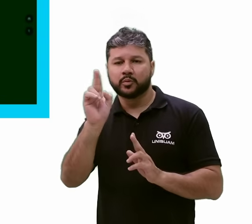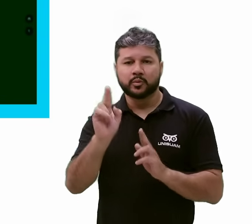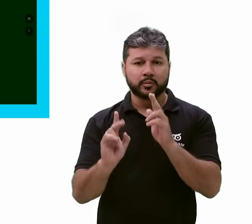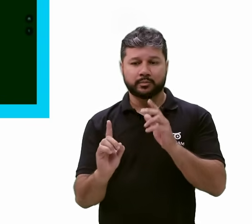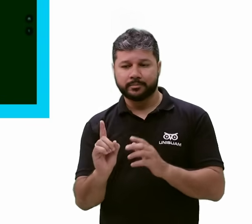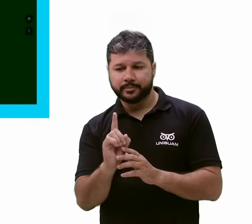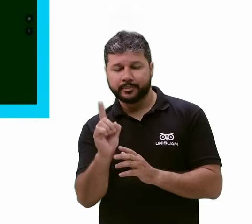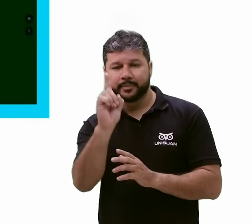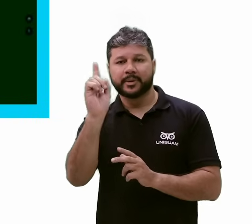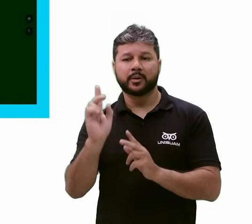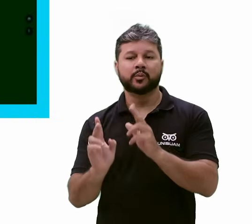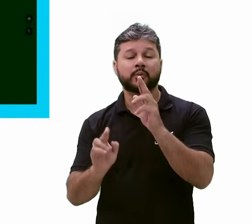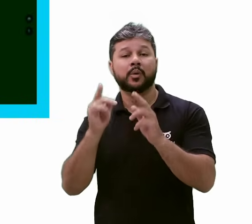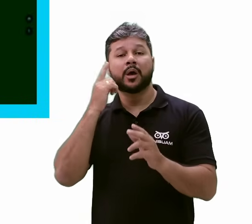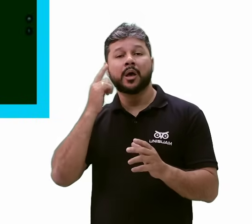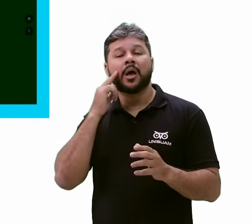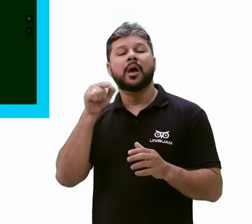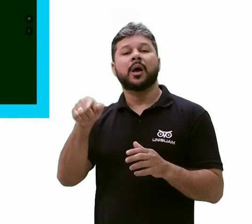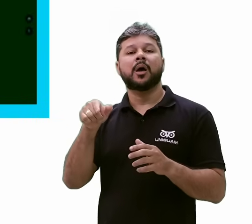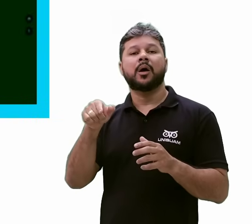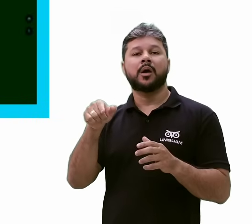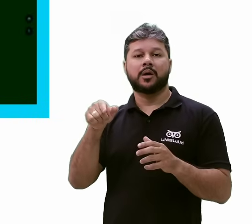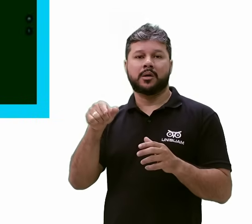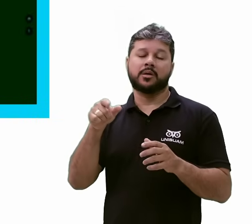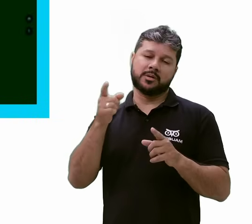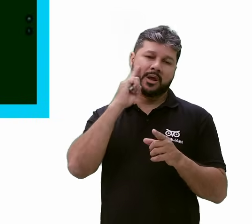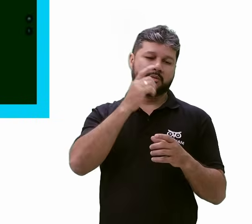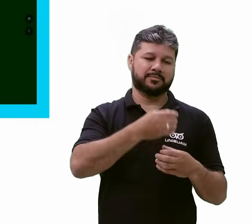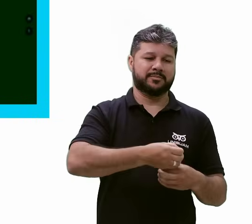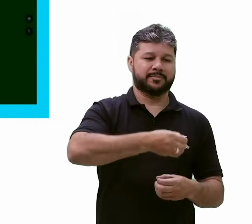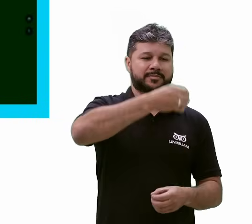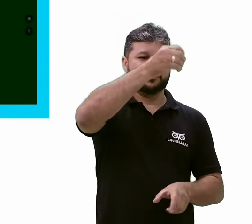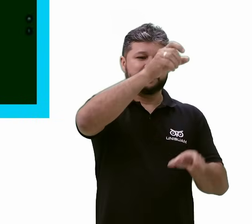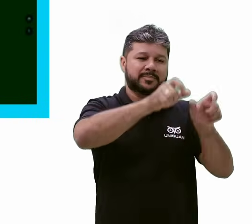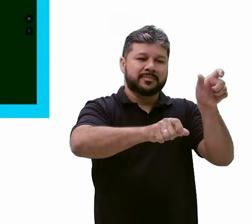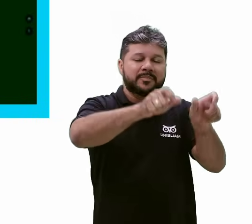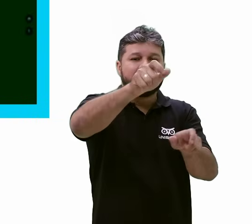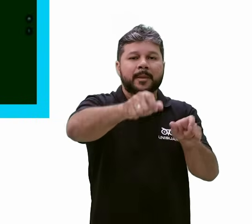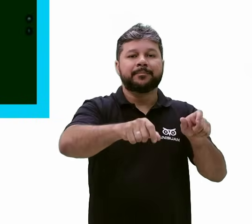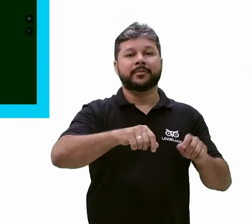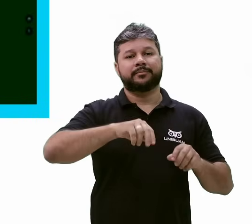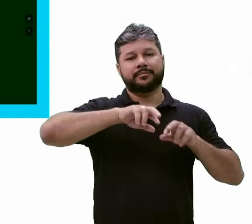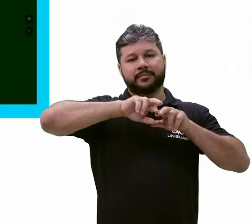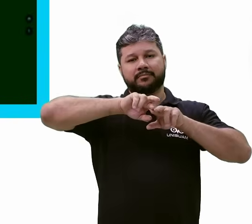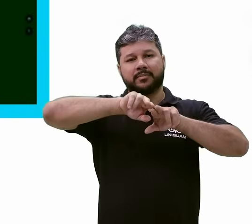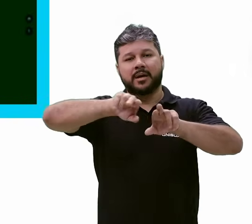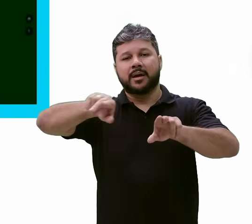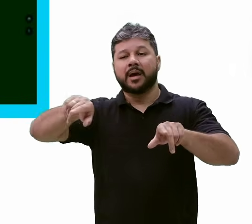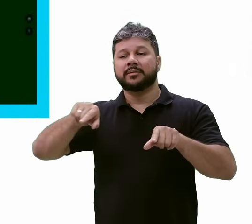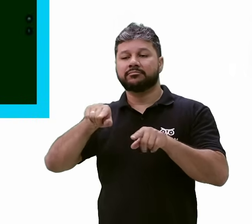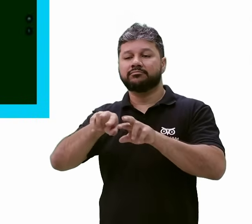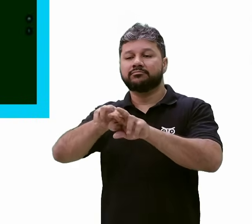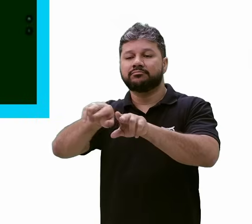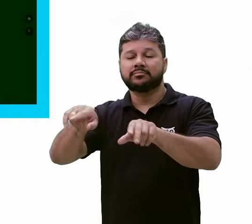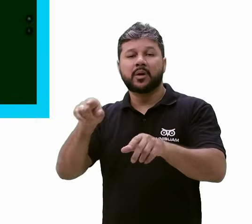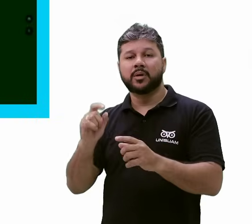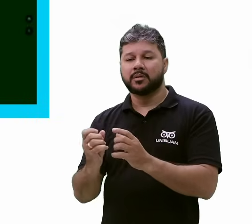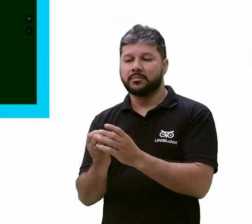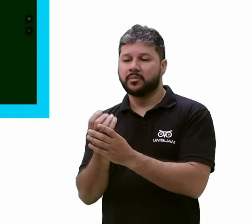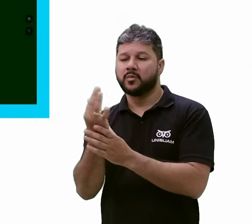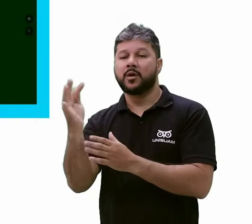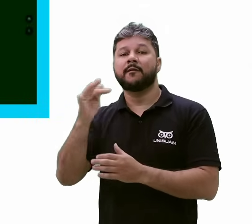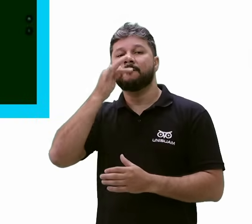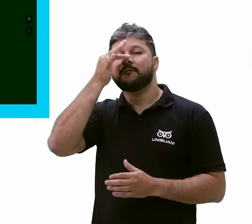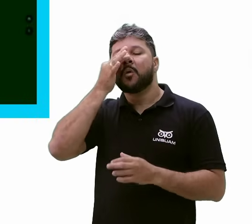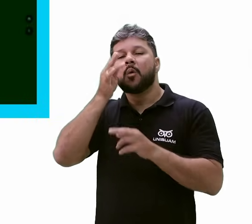ela fique nesse formato mais arbustivo, para que ela produza várias flores, tá? Que é o que vai